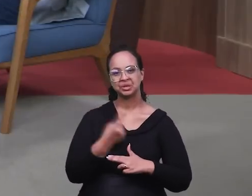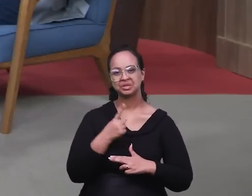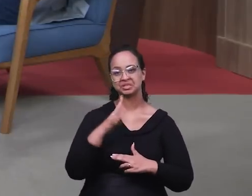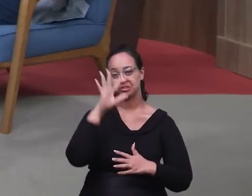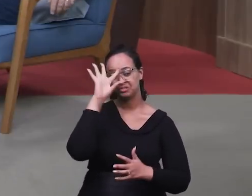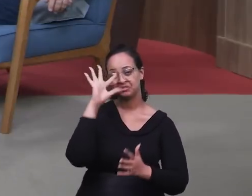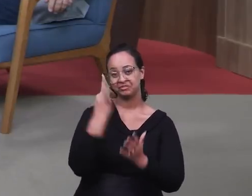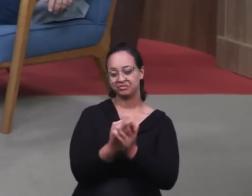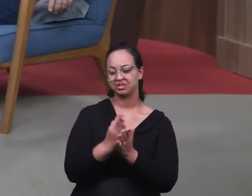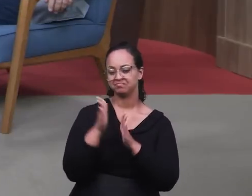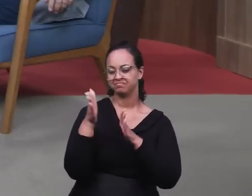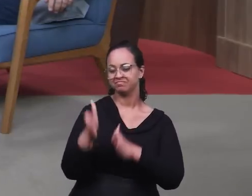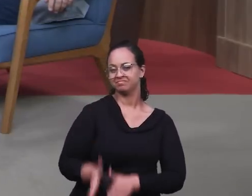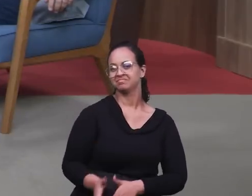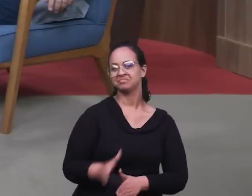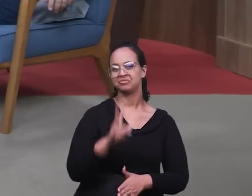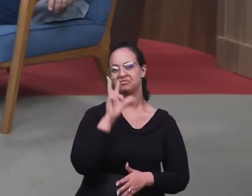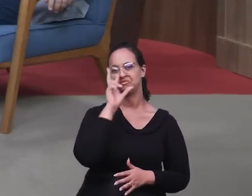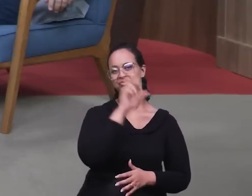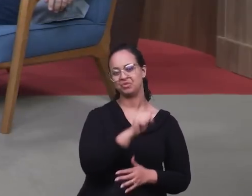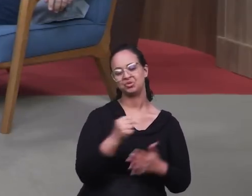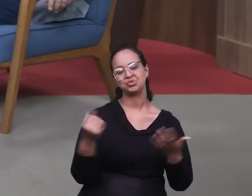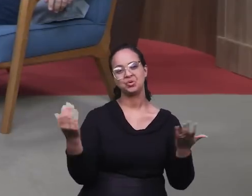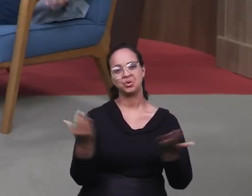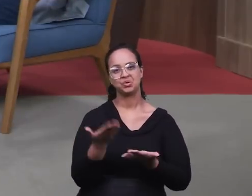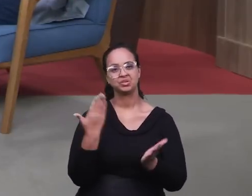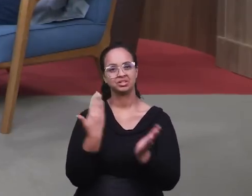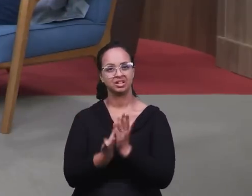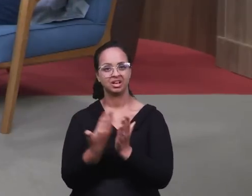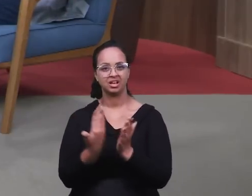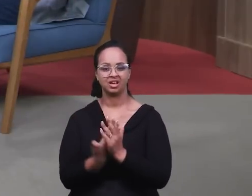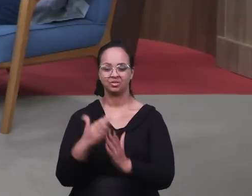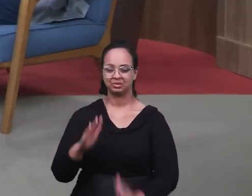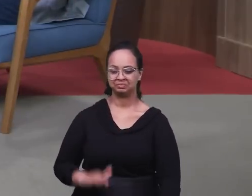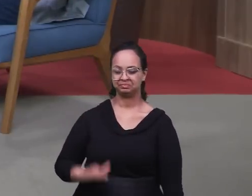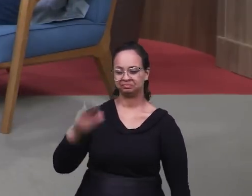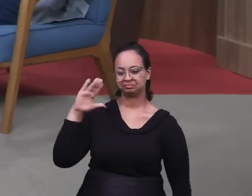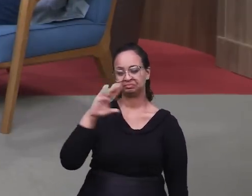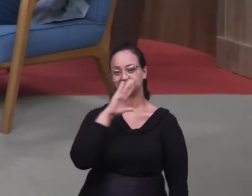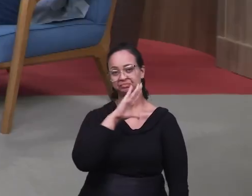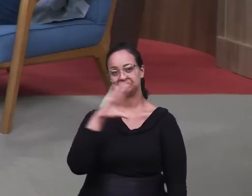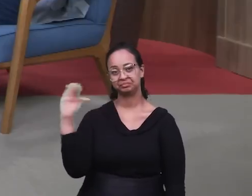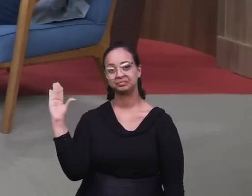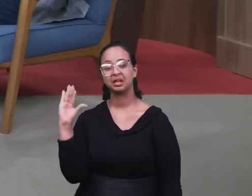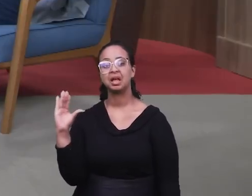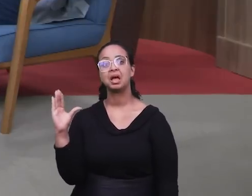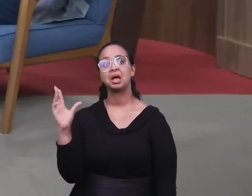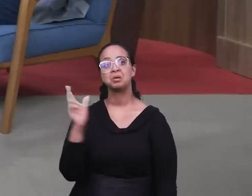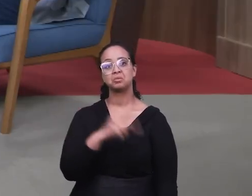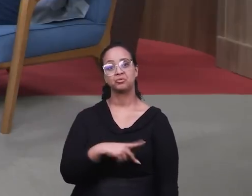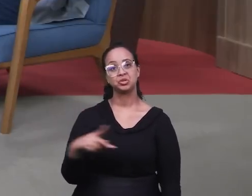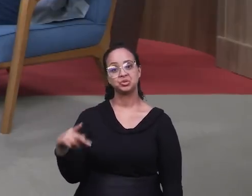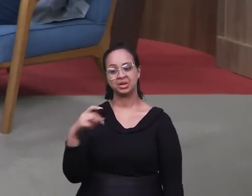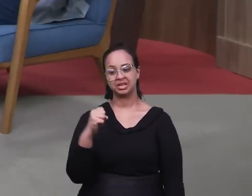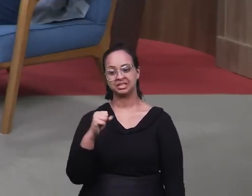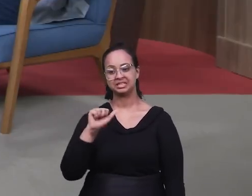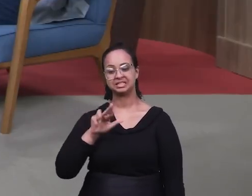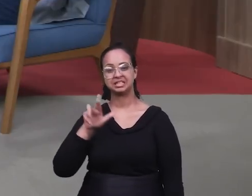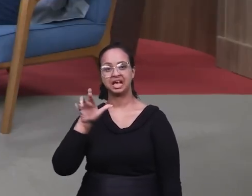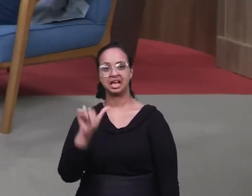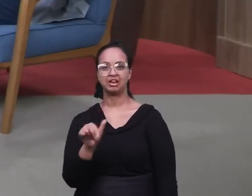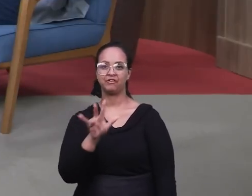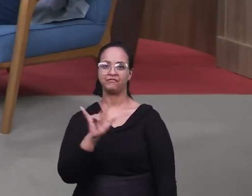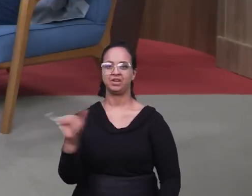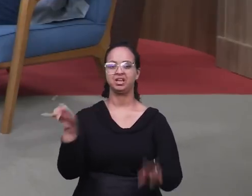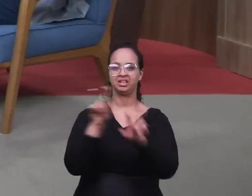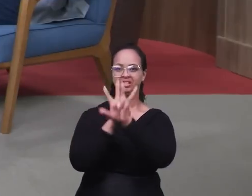isso nossa fé sempre está fortalecida. Hoje na aula para as crianças intermediários e adolescentes, a professora Sara